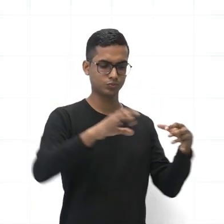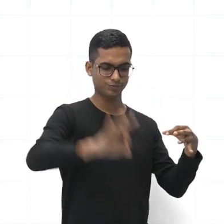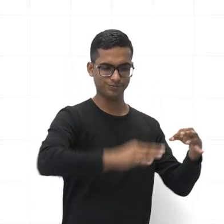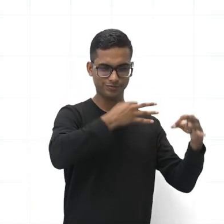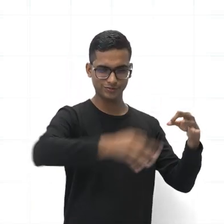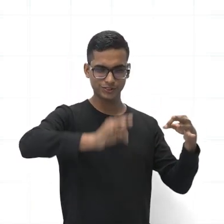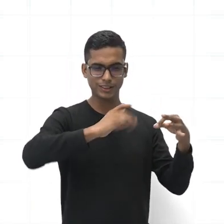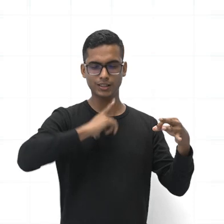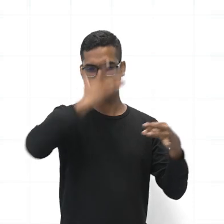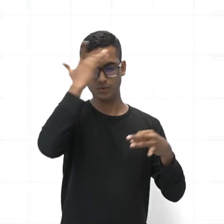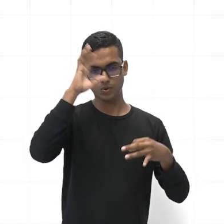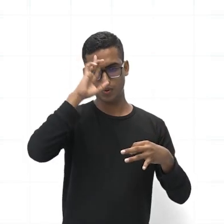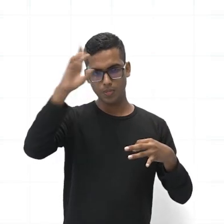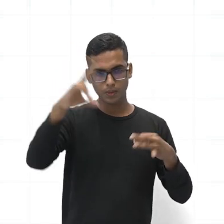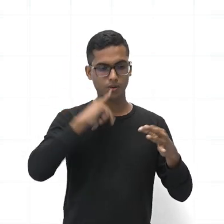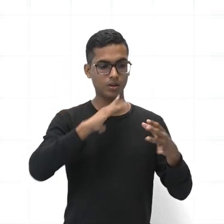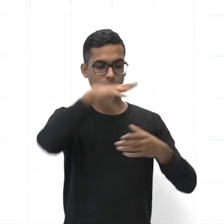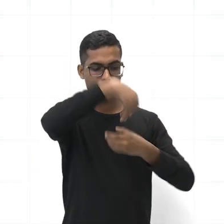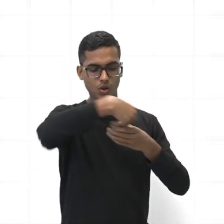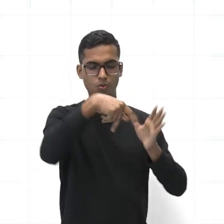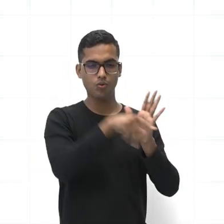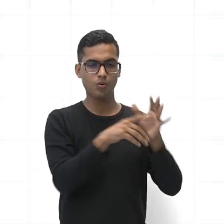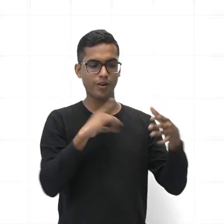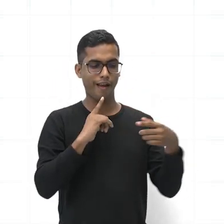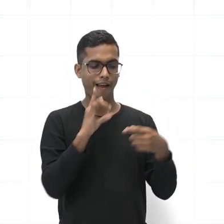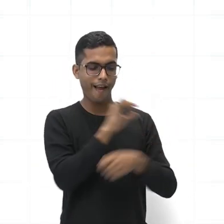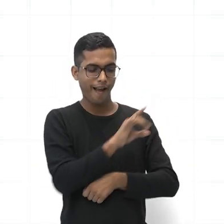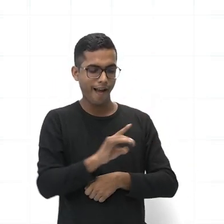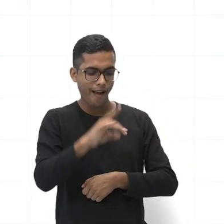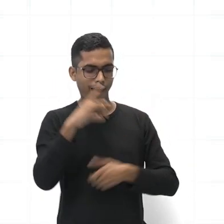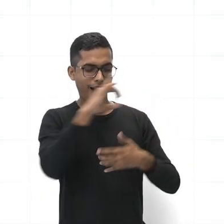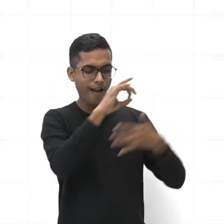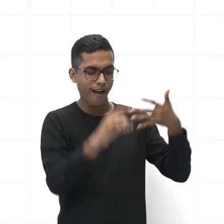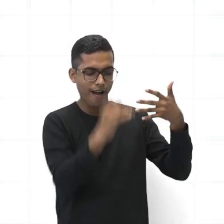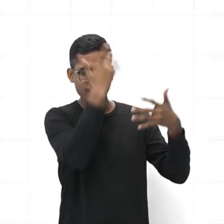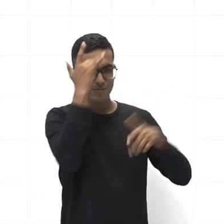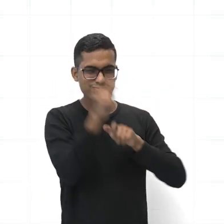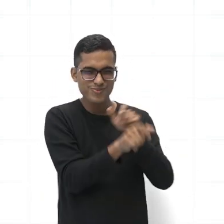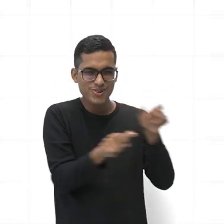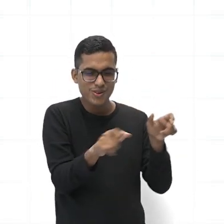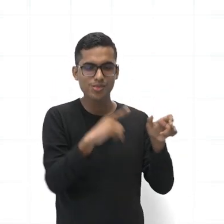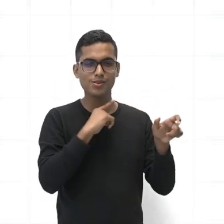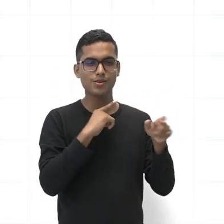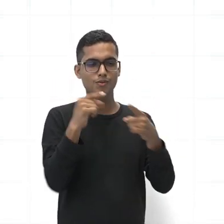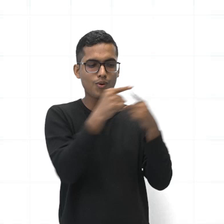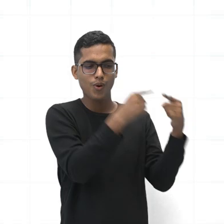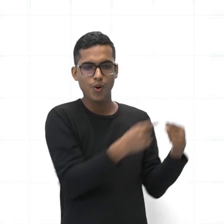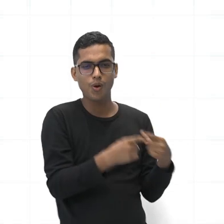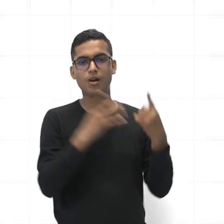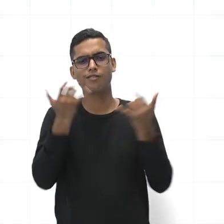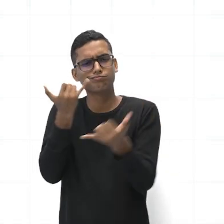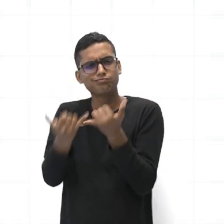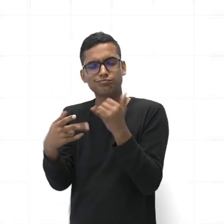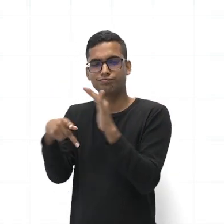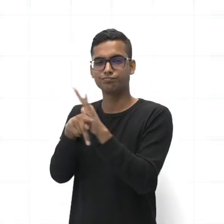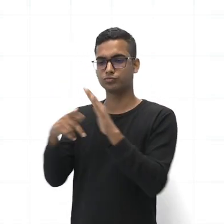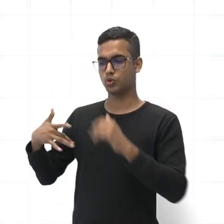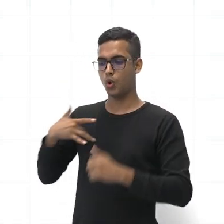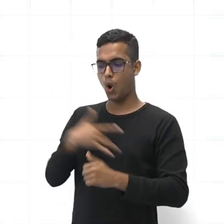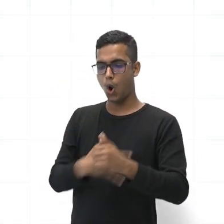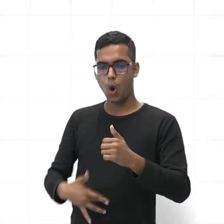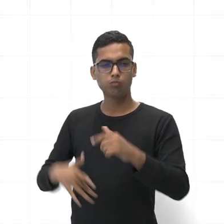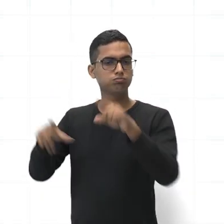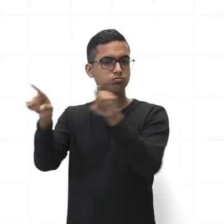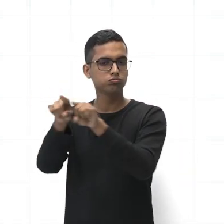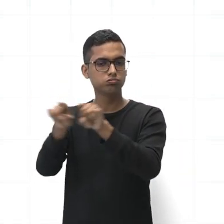orquestra sinfônica fosse um corpo, transmitindo os comandos do cérebro para os músculos, né?